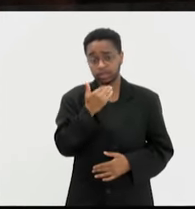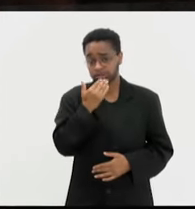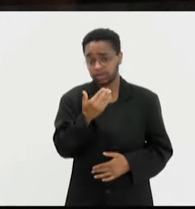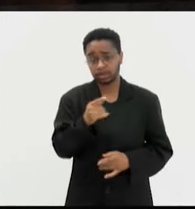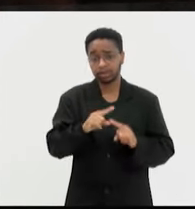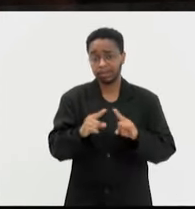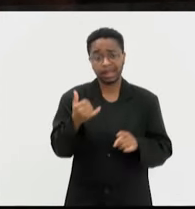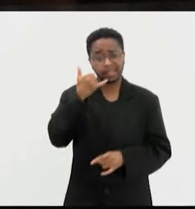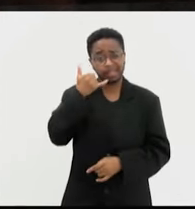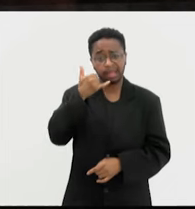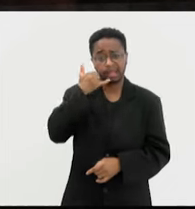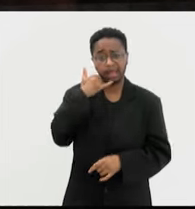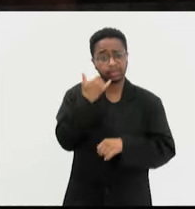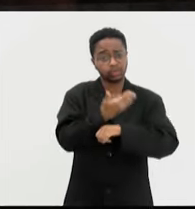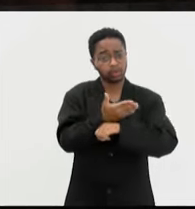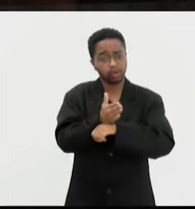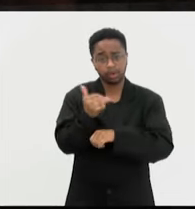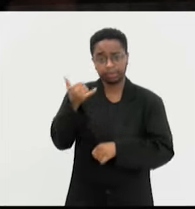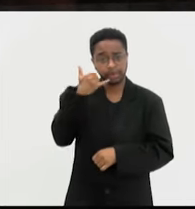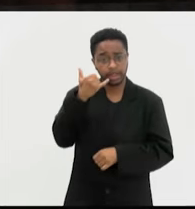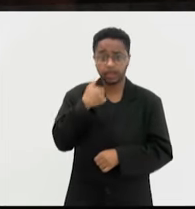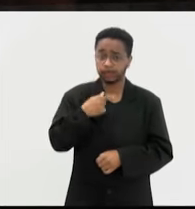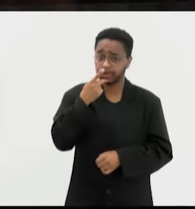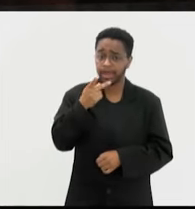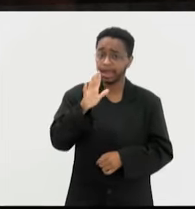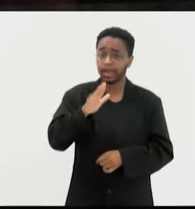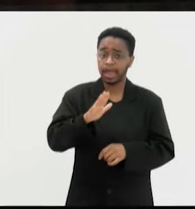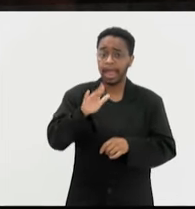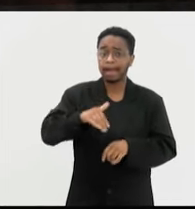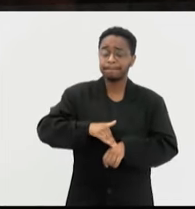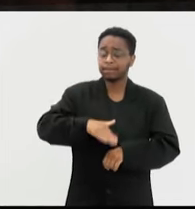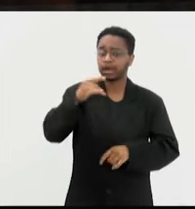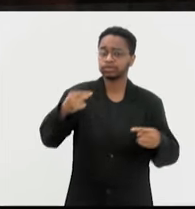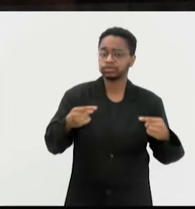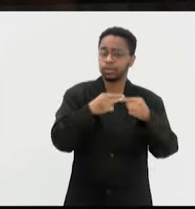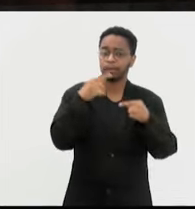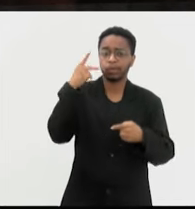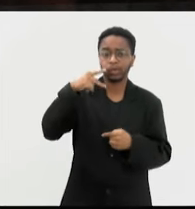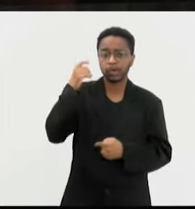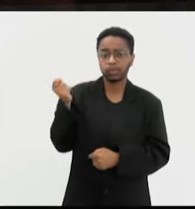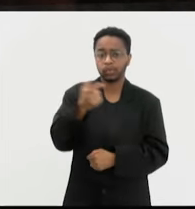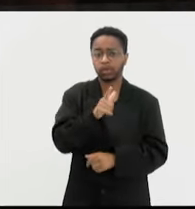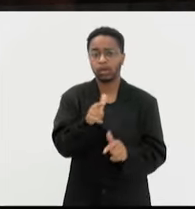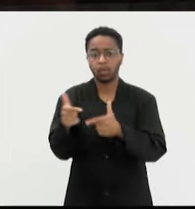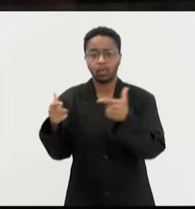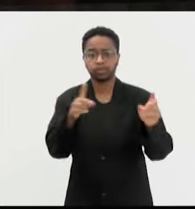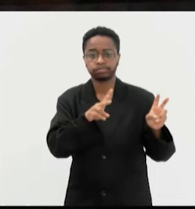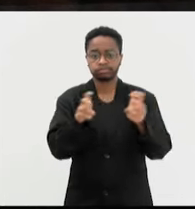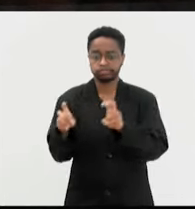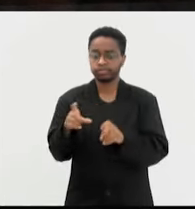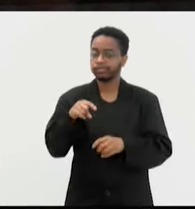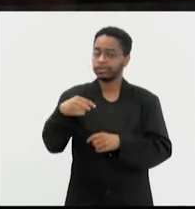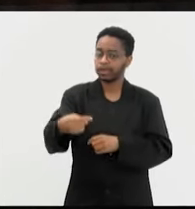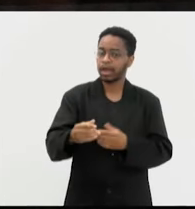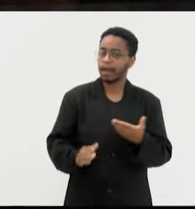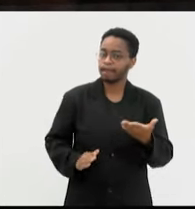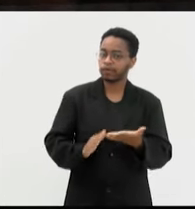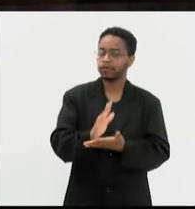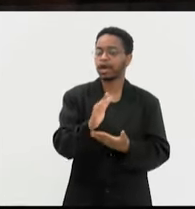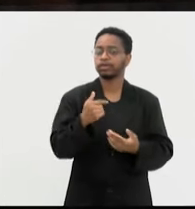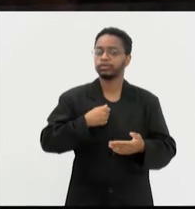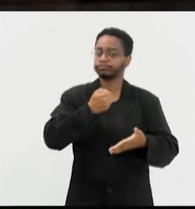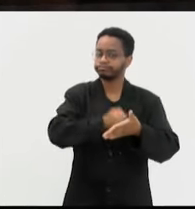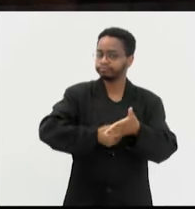eles ficavam me ligando todo o tempo falei uma questão muito mais política do que qualqu outra coisa foi aprovado batalhei pedi aos